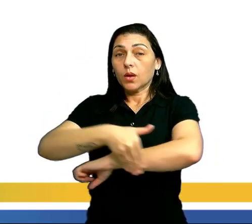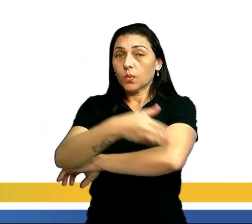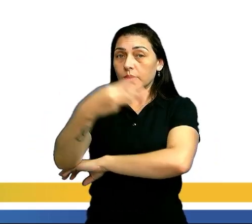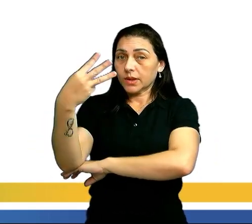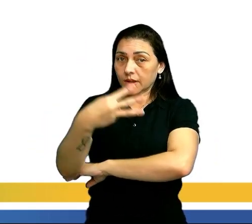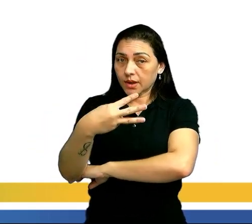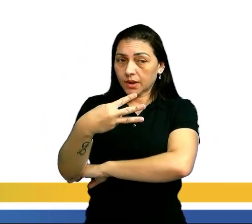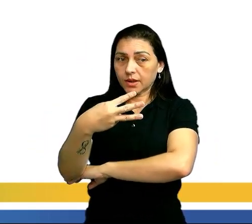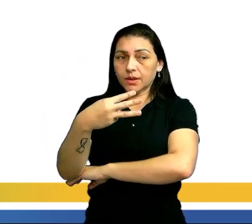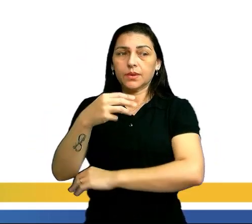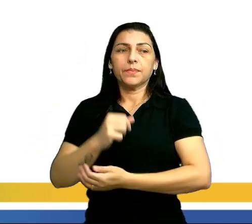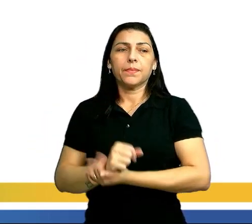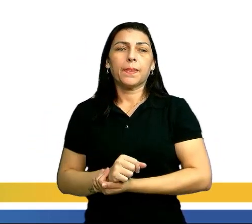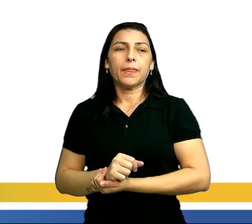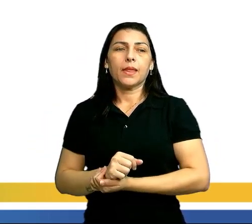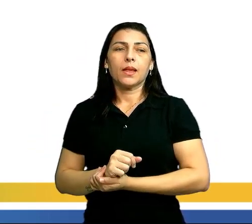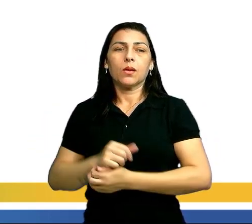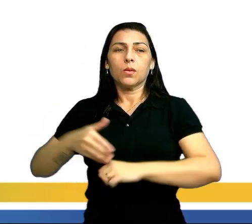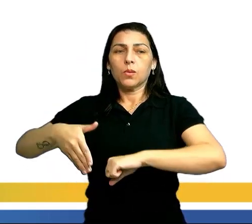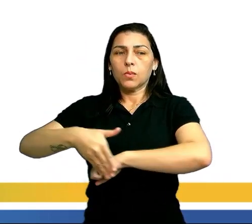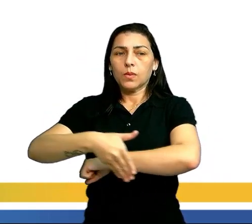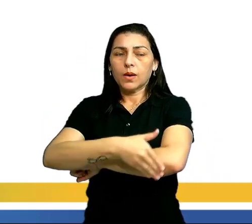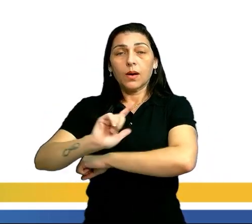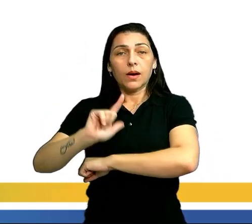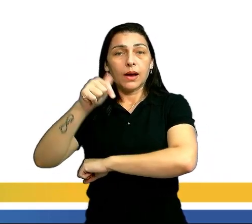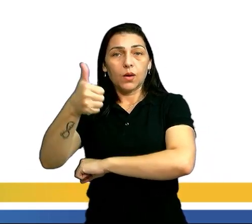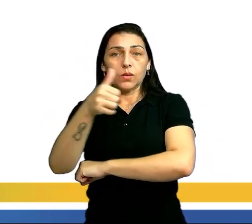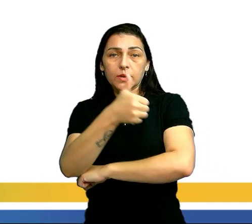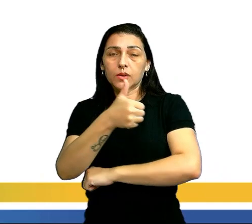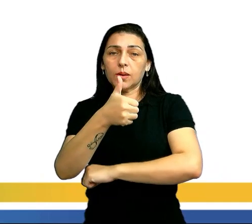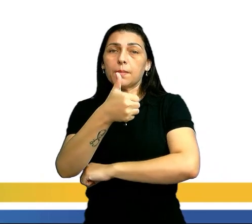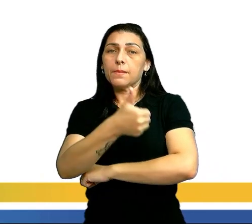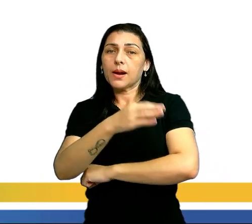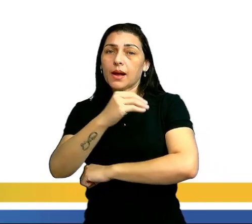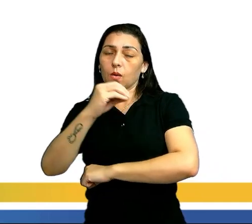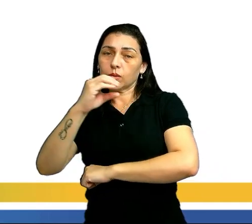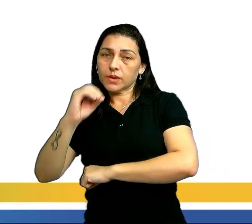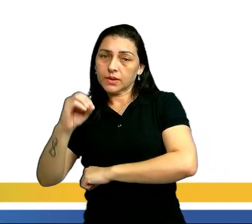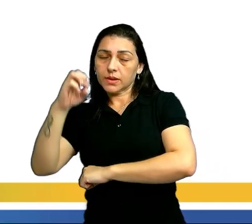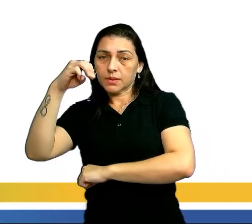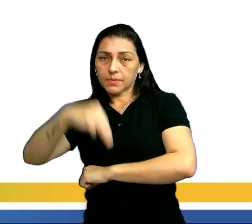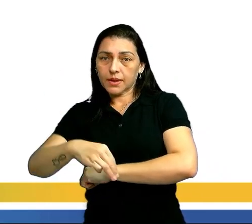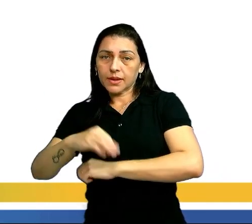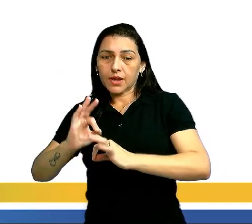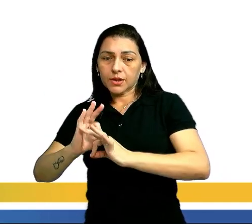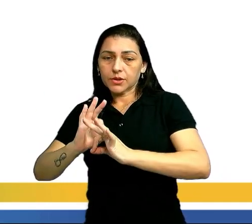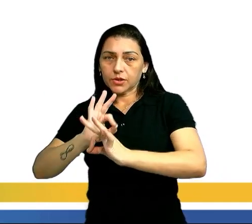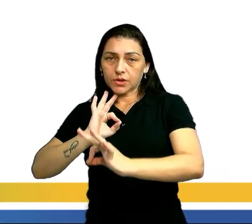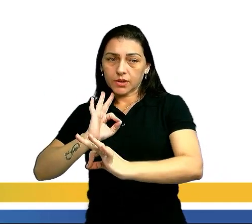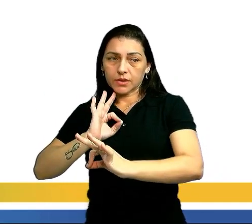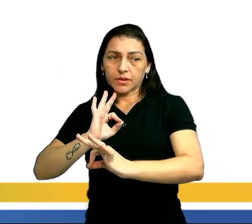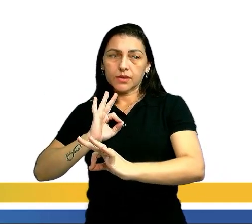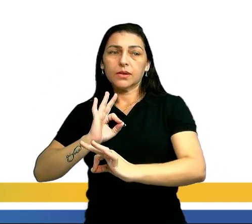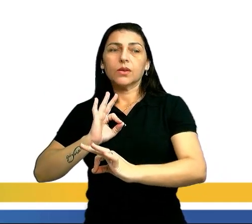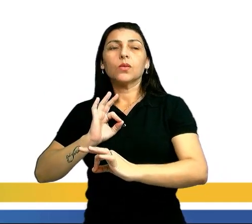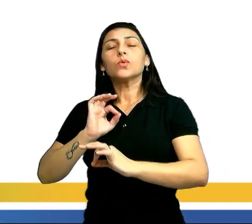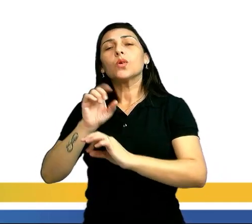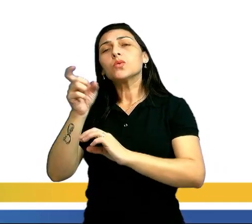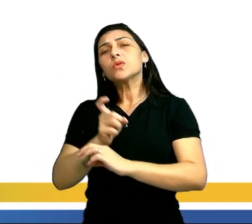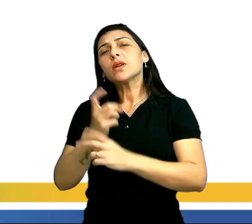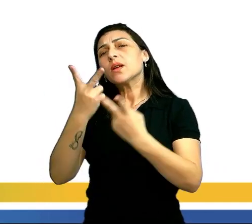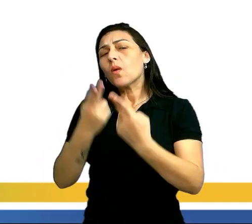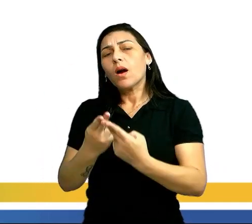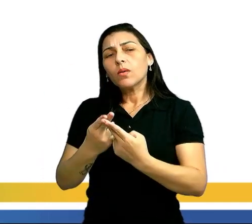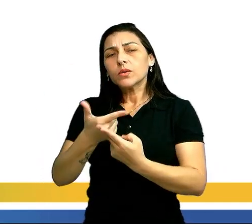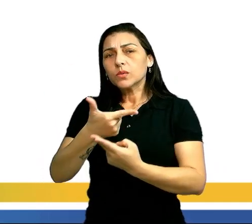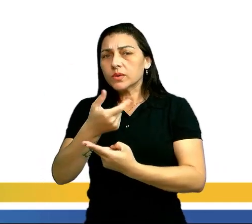3. E de uma rua para outra é 100 metros. Logo, o nosso x